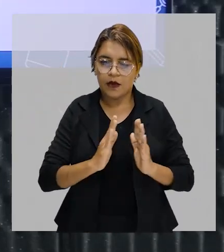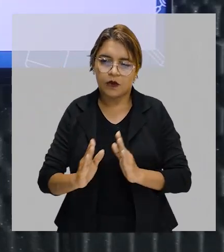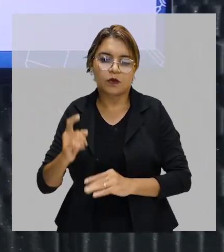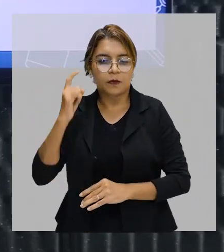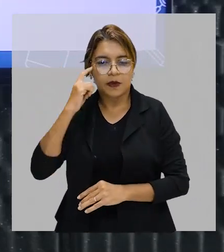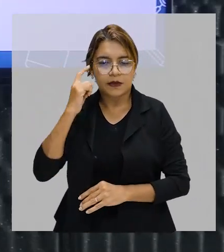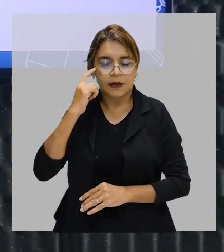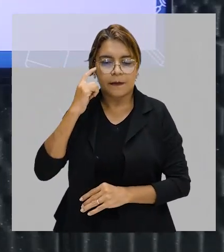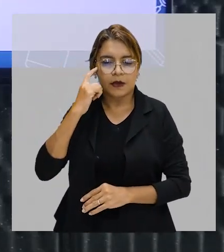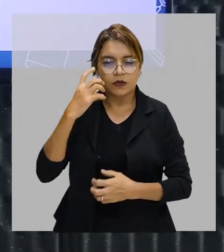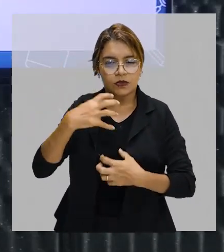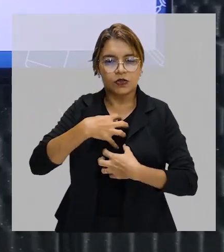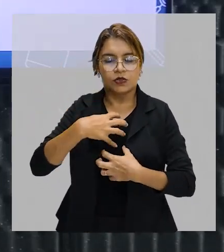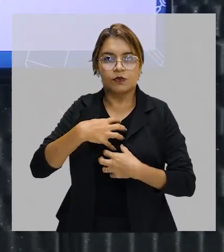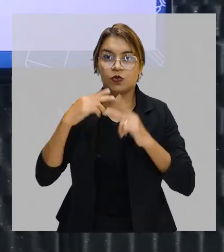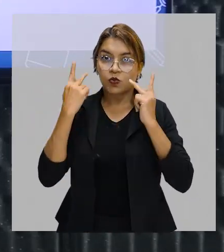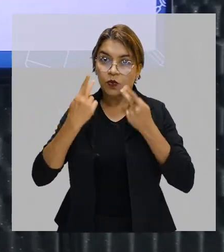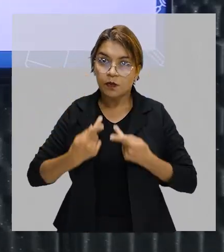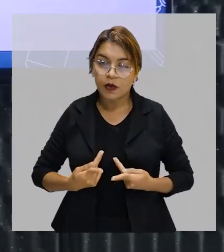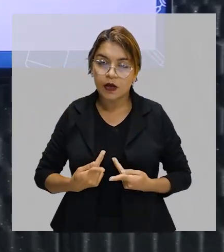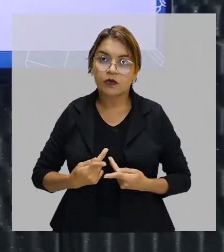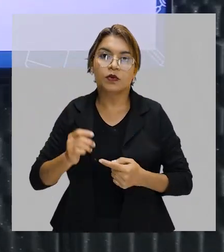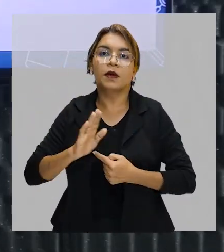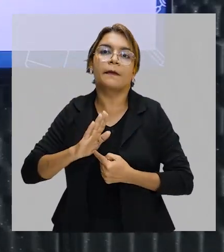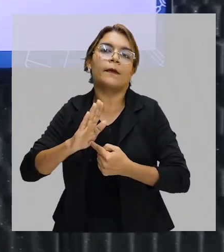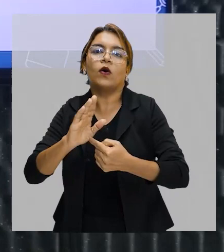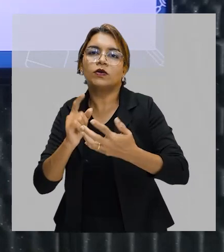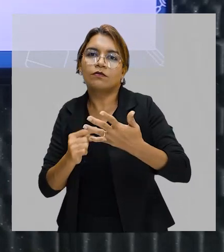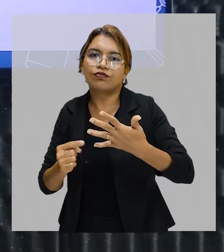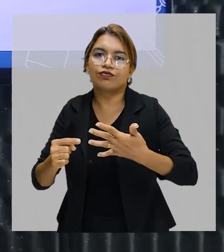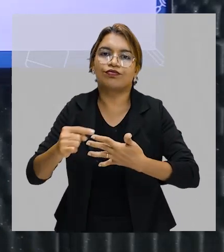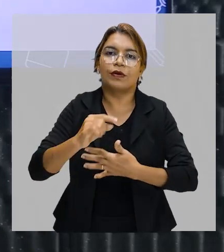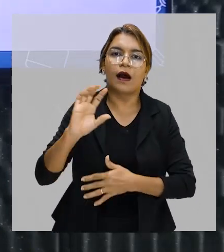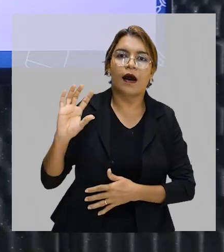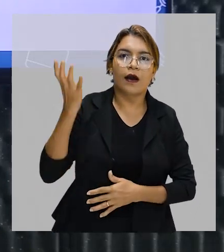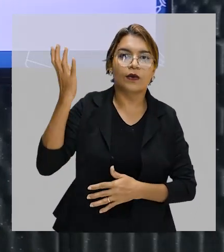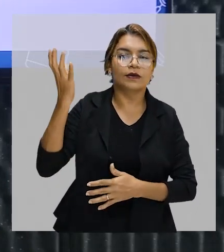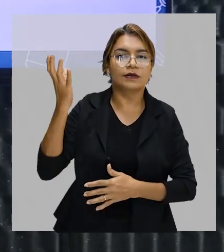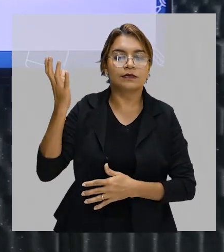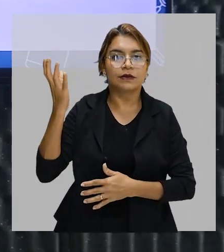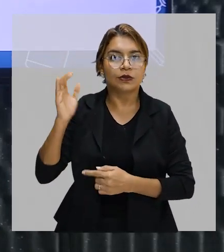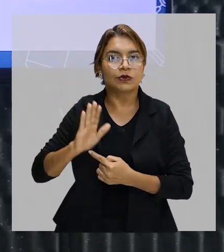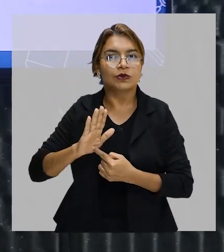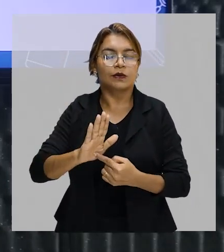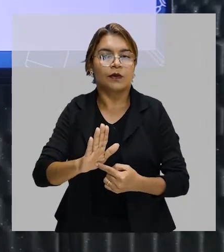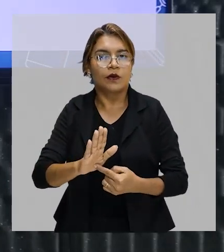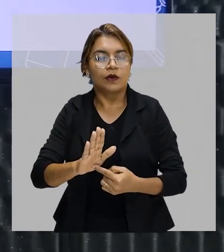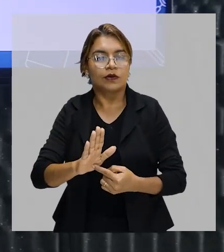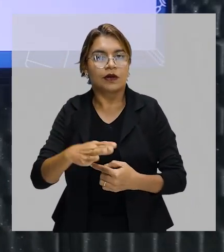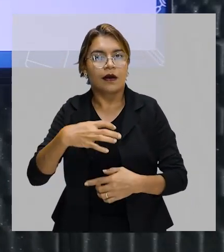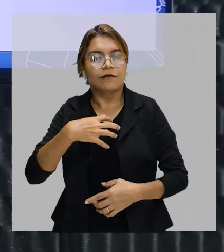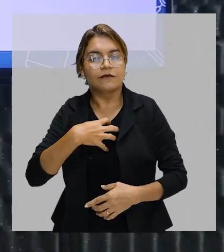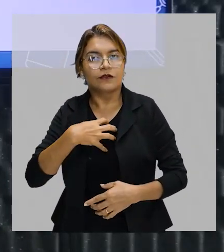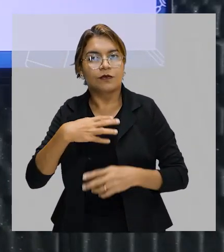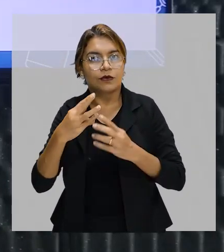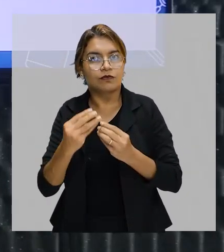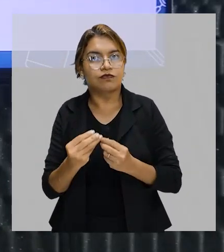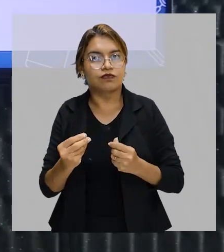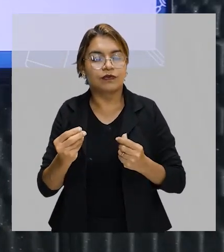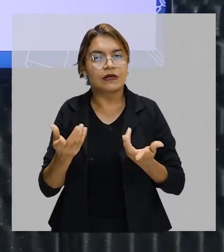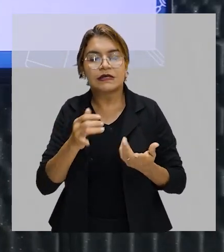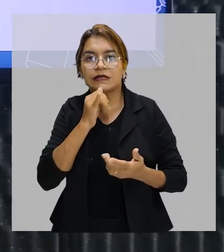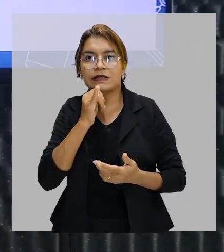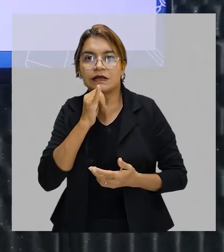espírito humano, que vai apresentar os fenômenos, vai entender a realidade como algo sobrenatural, ou como